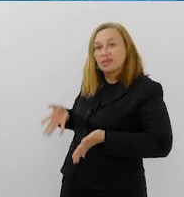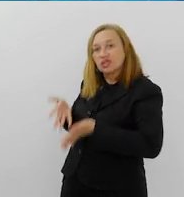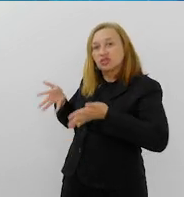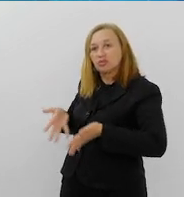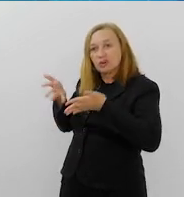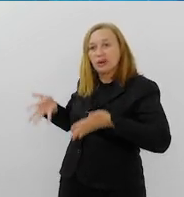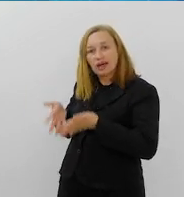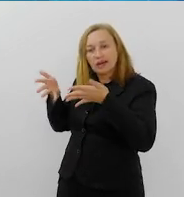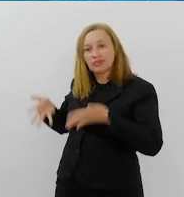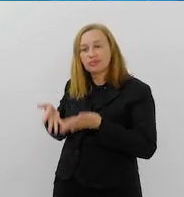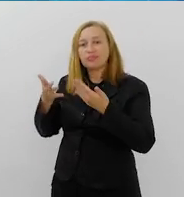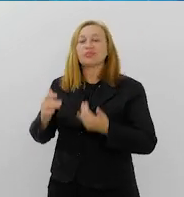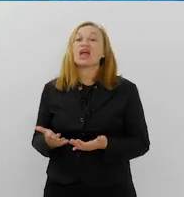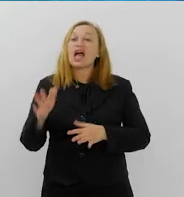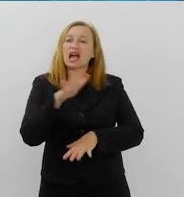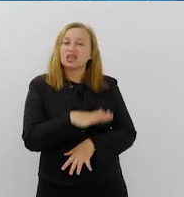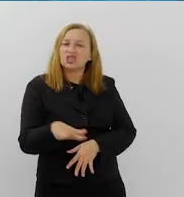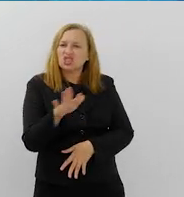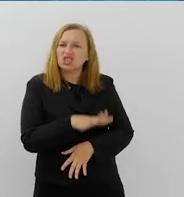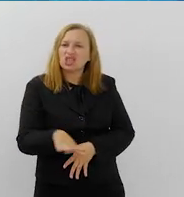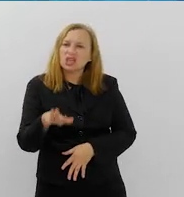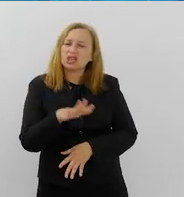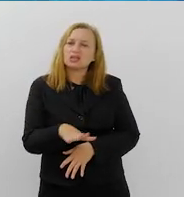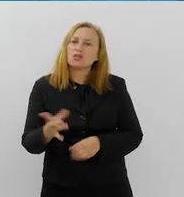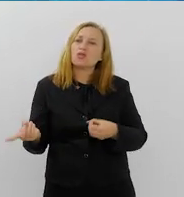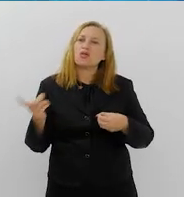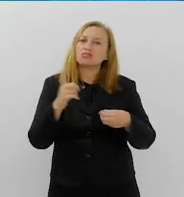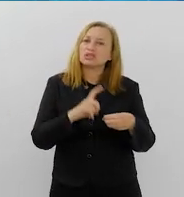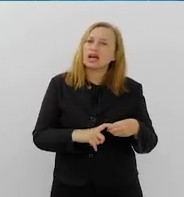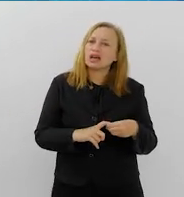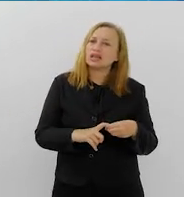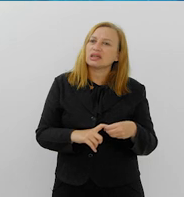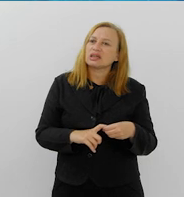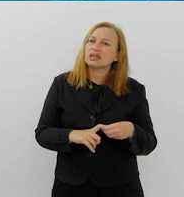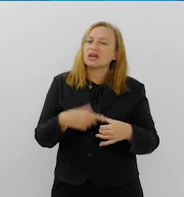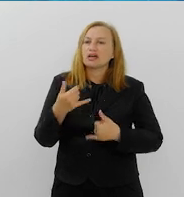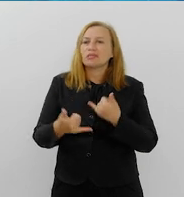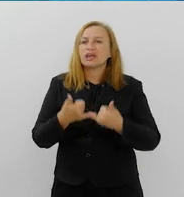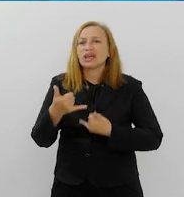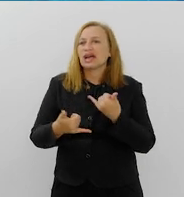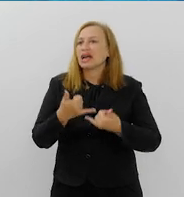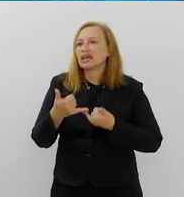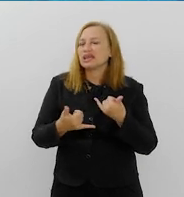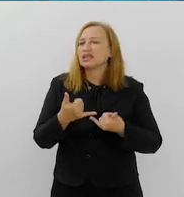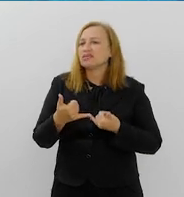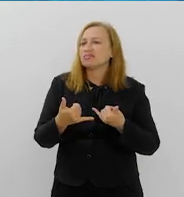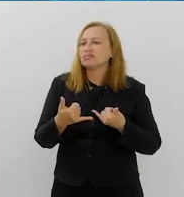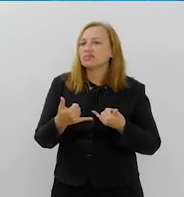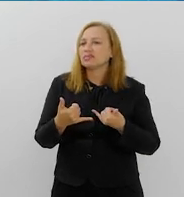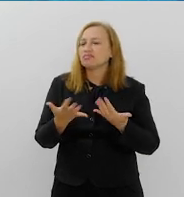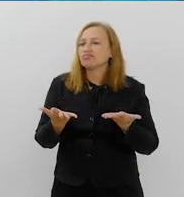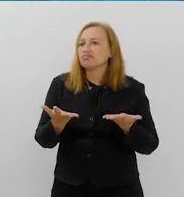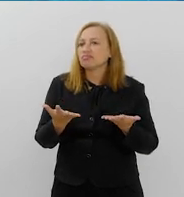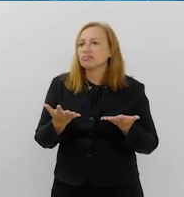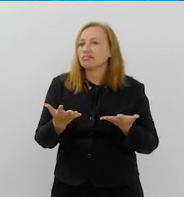estimular as crianças voltarem a brincar de